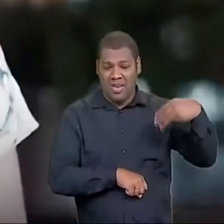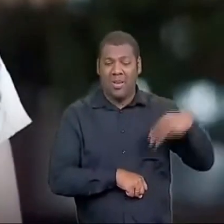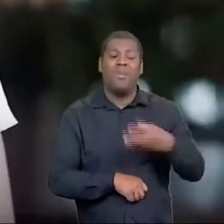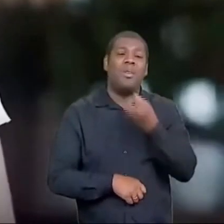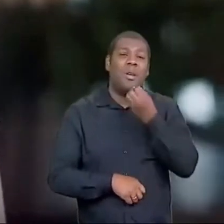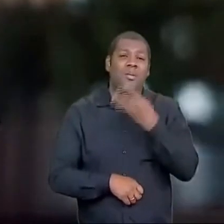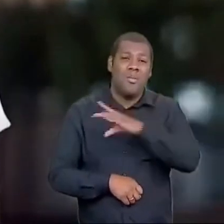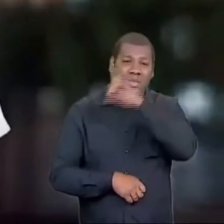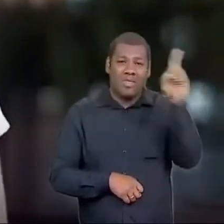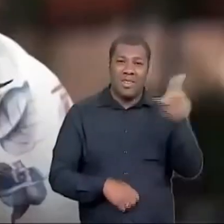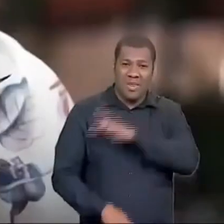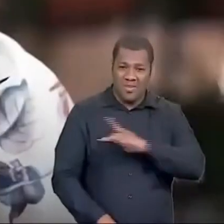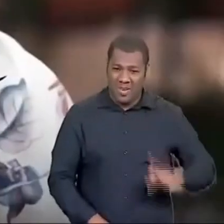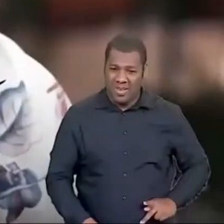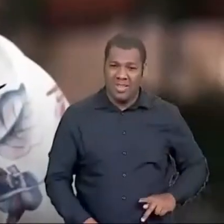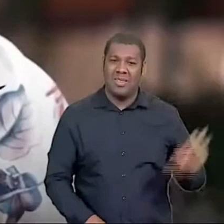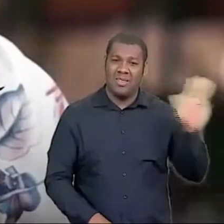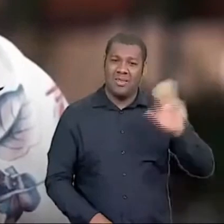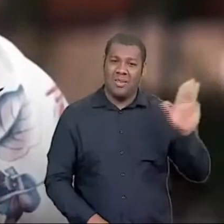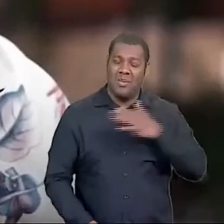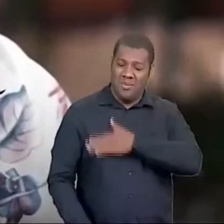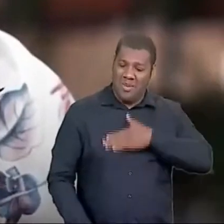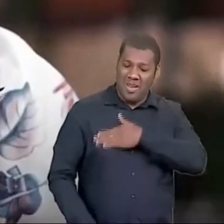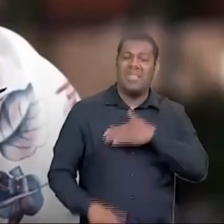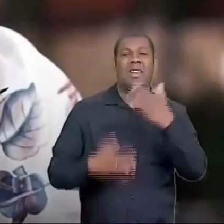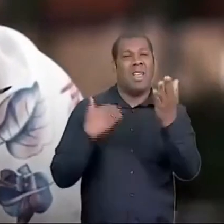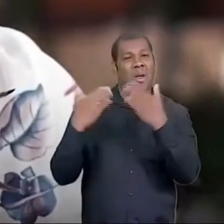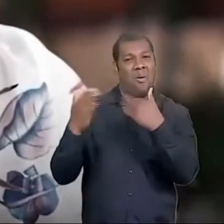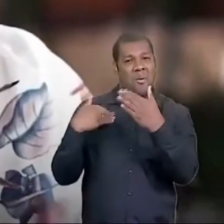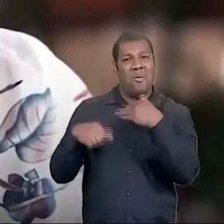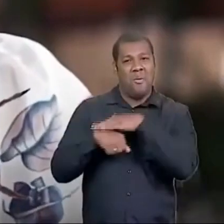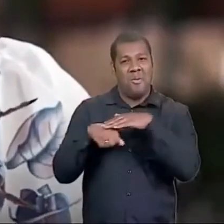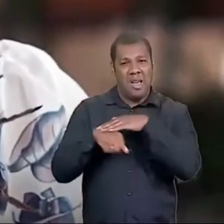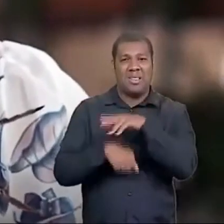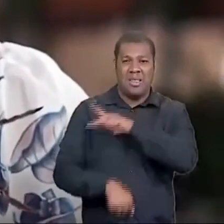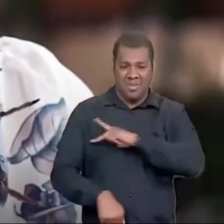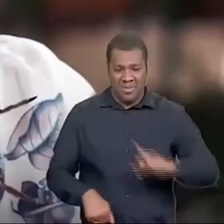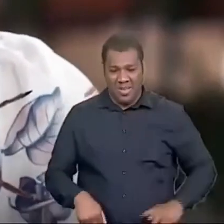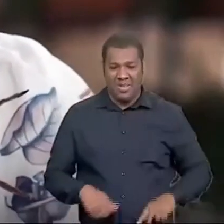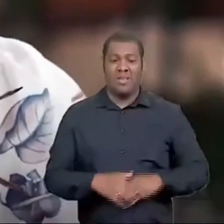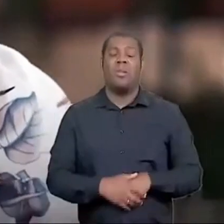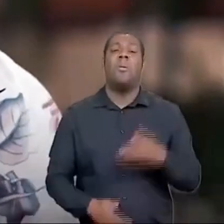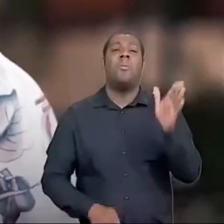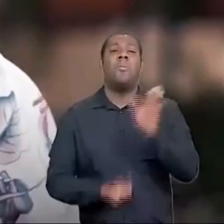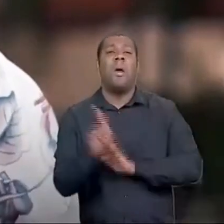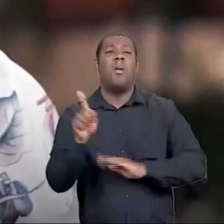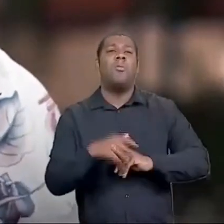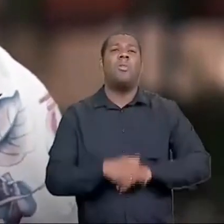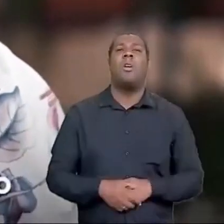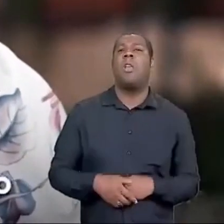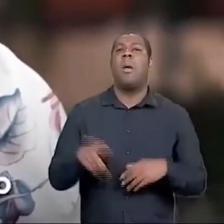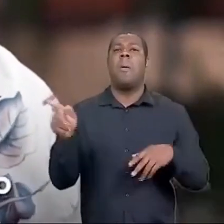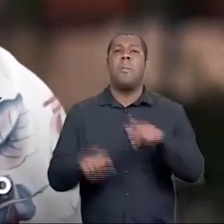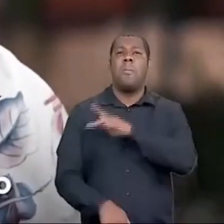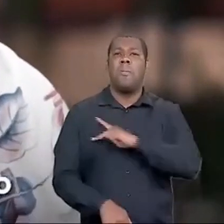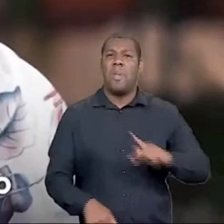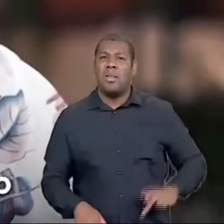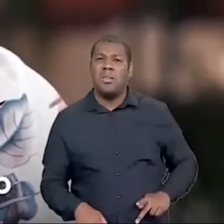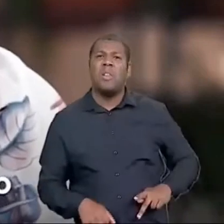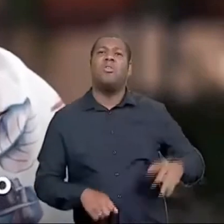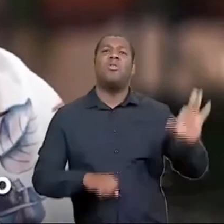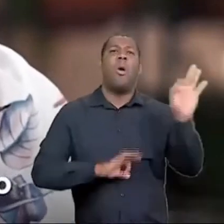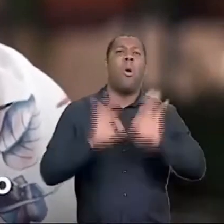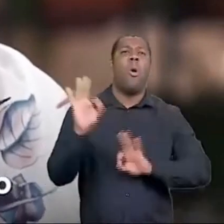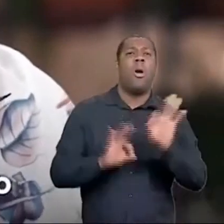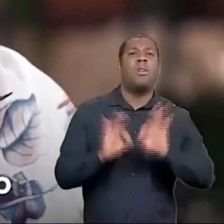aqui conversando com o senhor. Eu gostaria de saber quais são as preocupações e quais são os organismos de